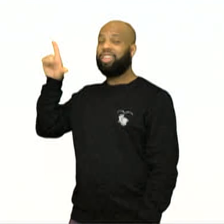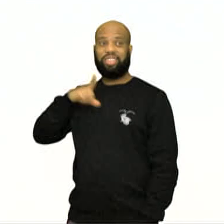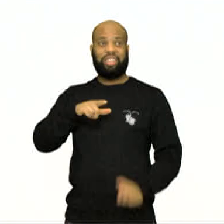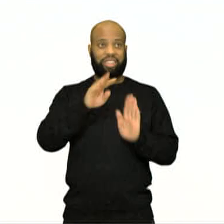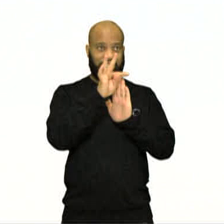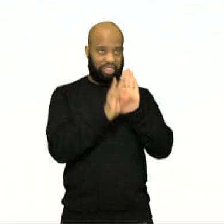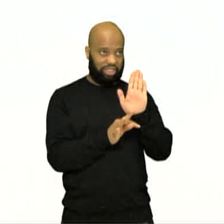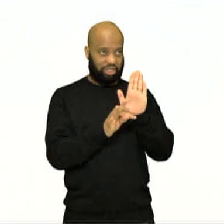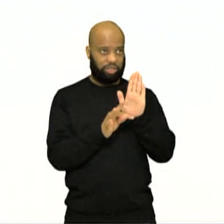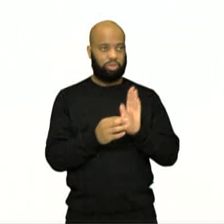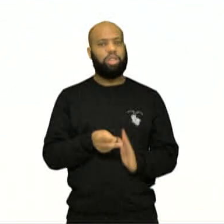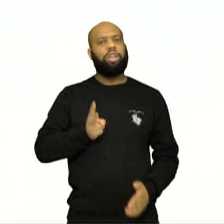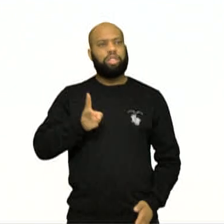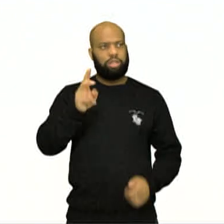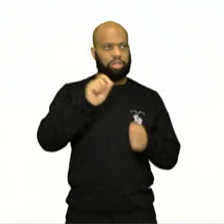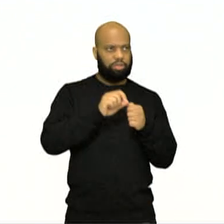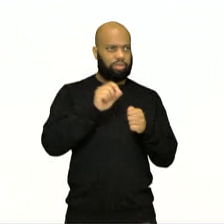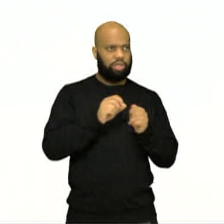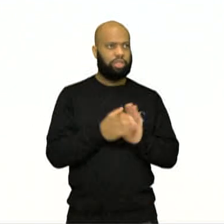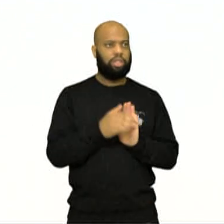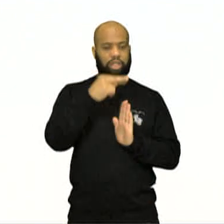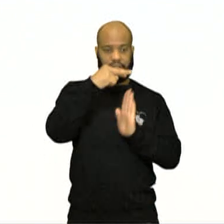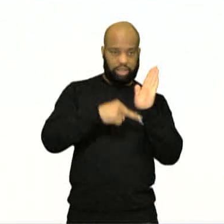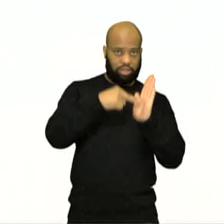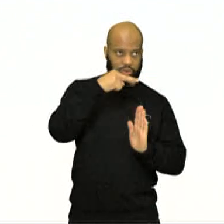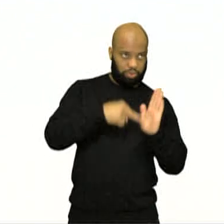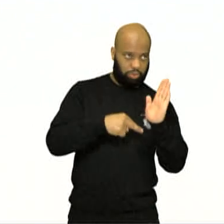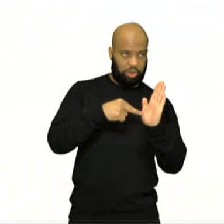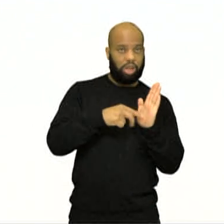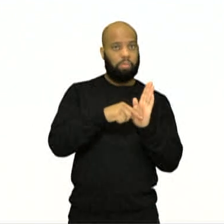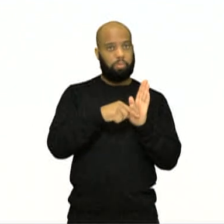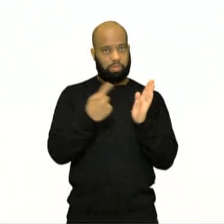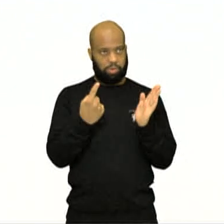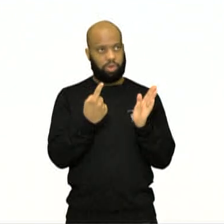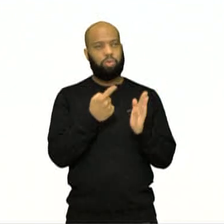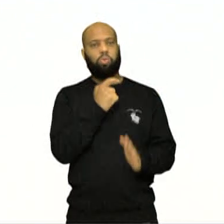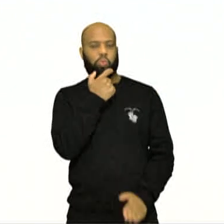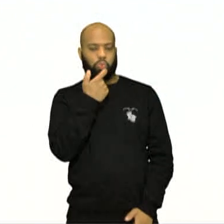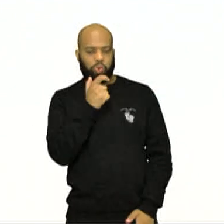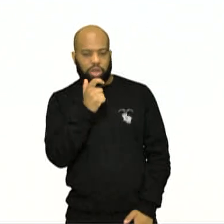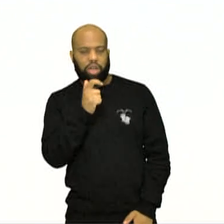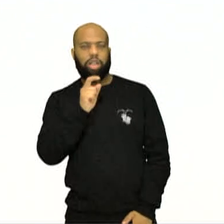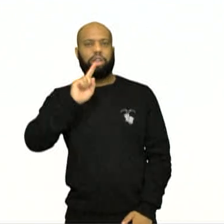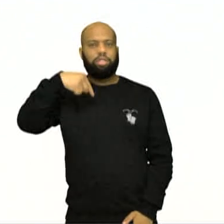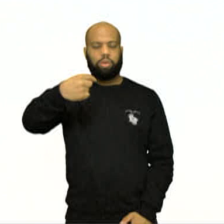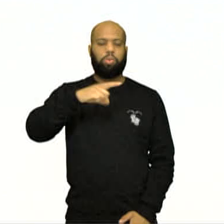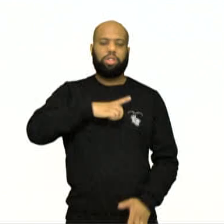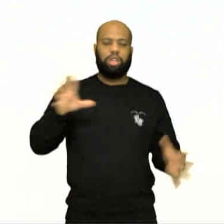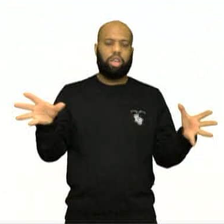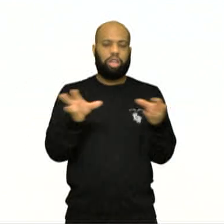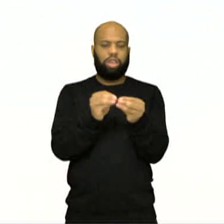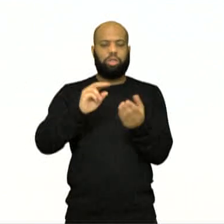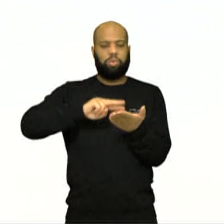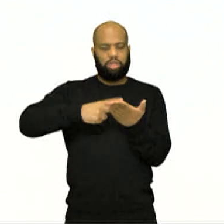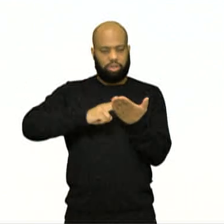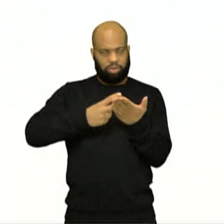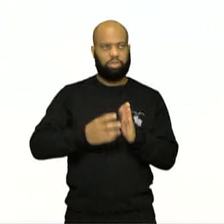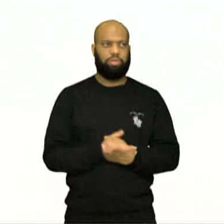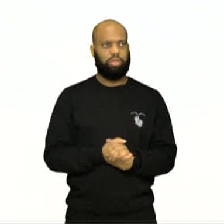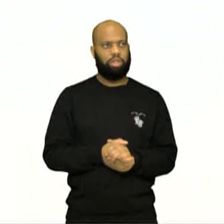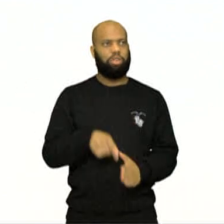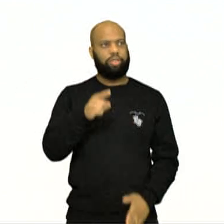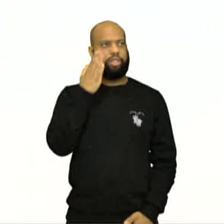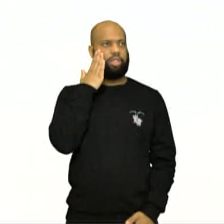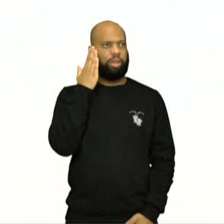e vamos fazer como a gente sempre faz, tá bom? A leitura e uma breve tradução, não literal, mas da